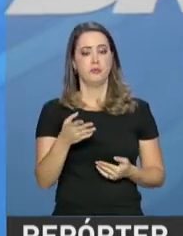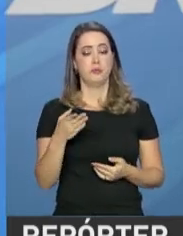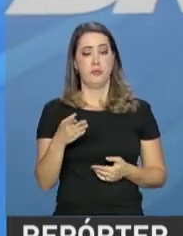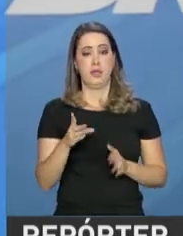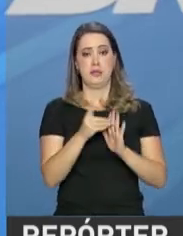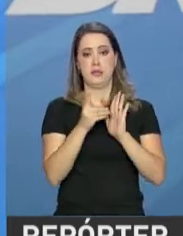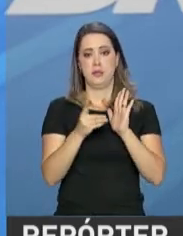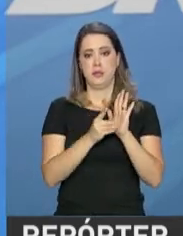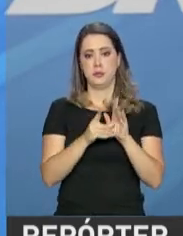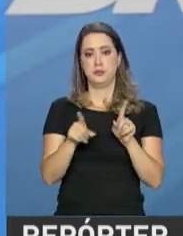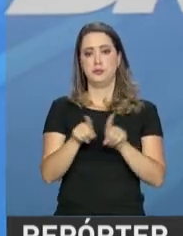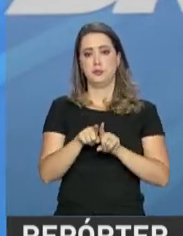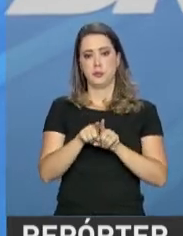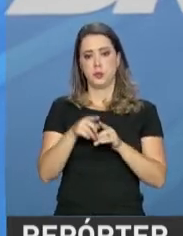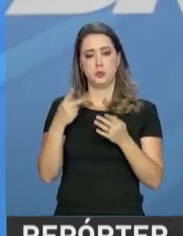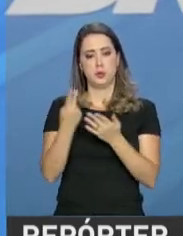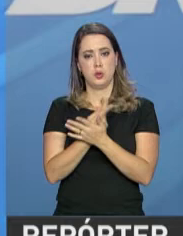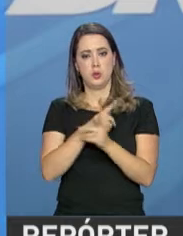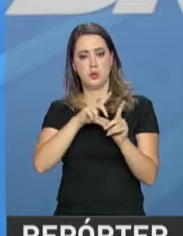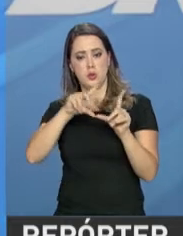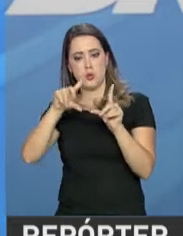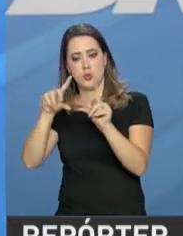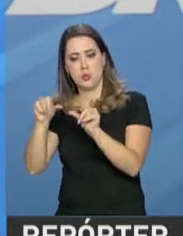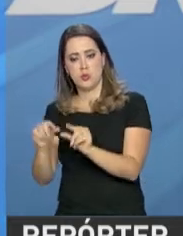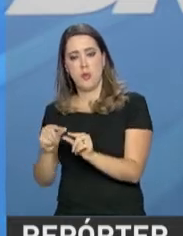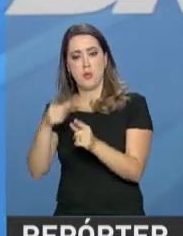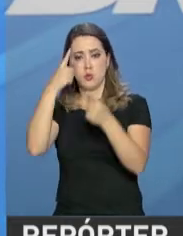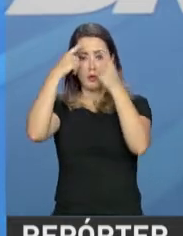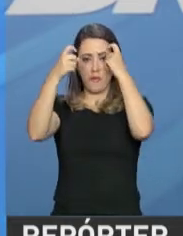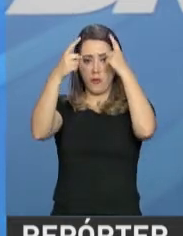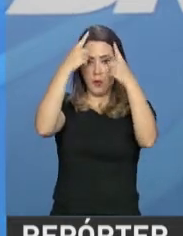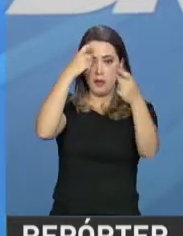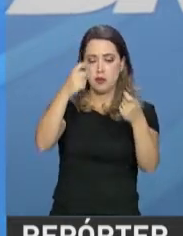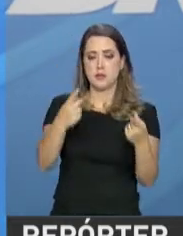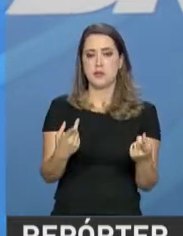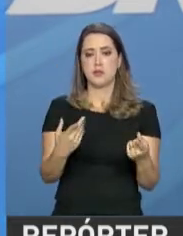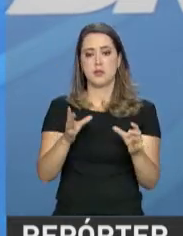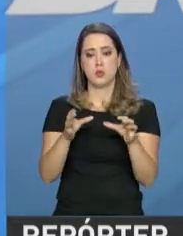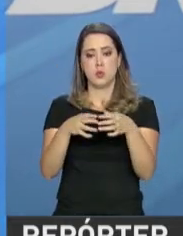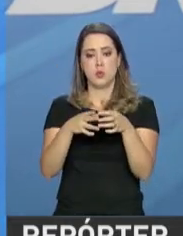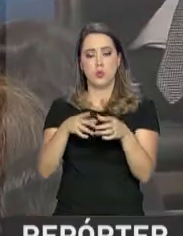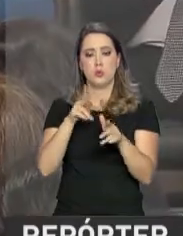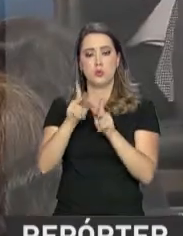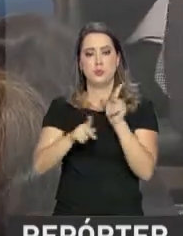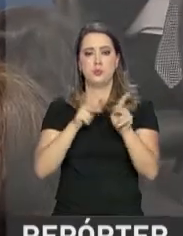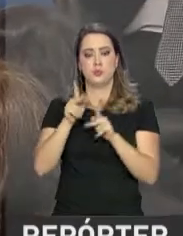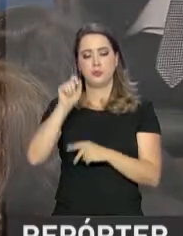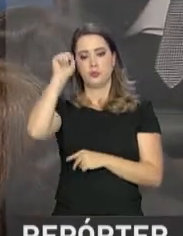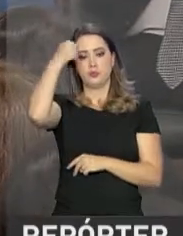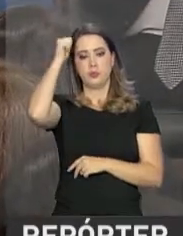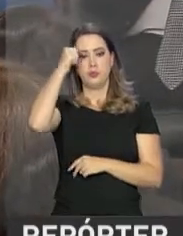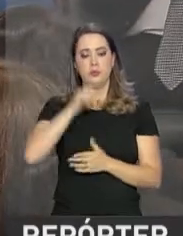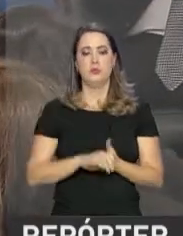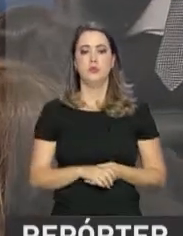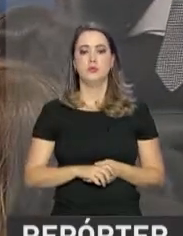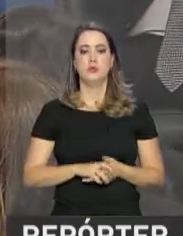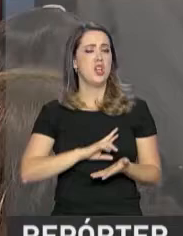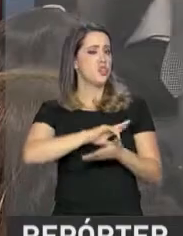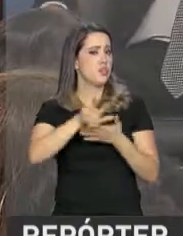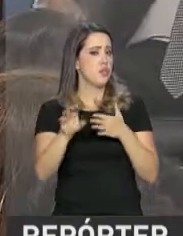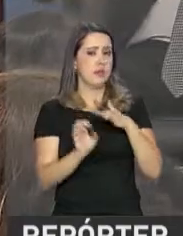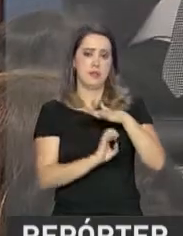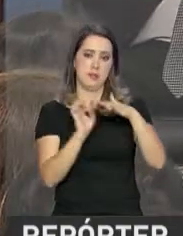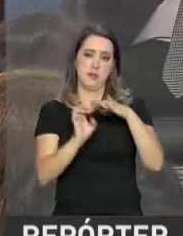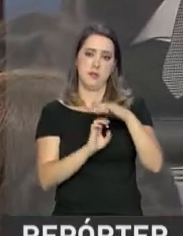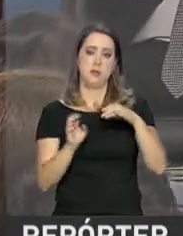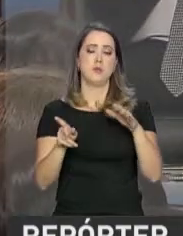decreto se instrumentalizará como redutor da violência contra a população negra. Petrobras, Banco do Brasil,